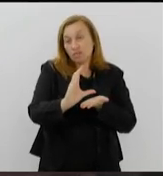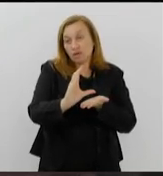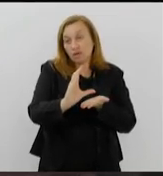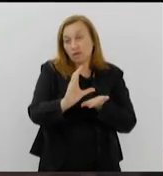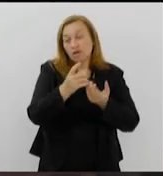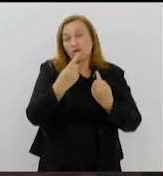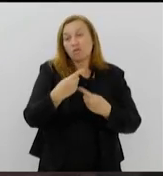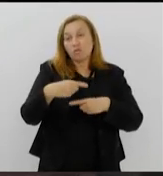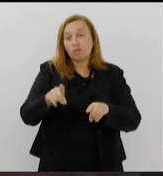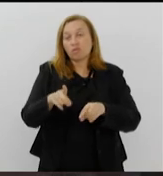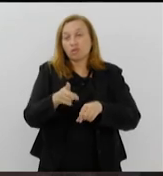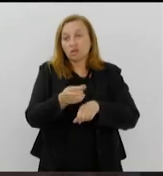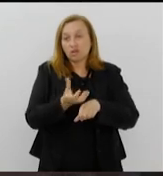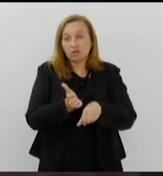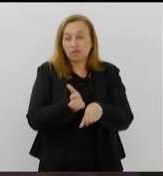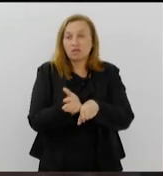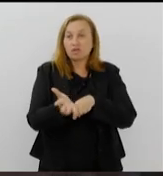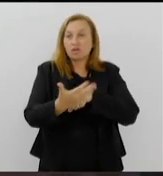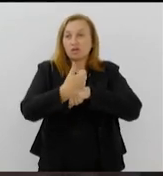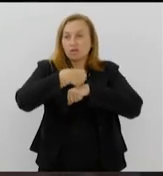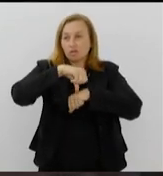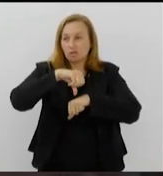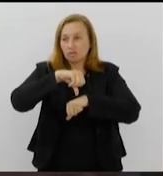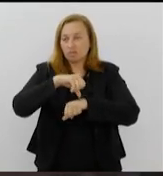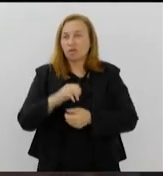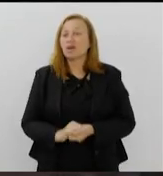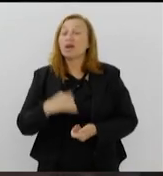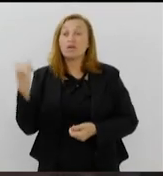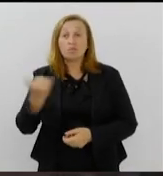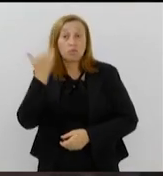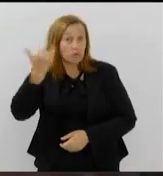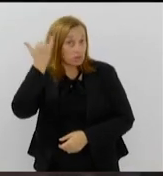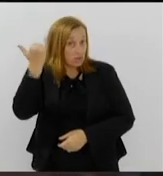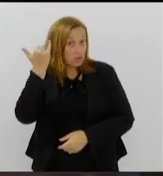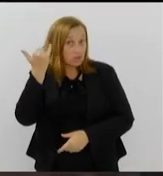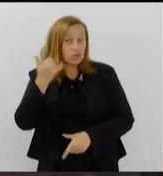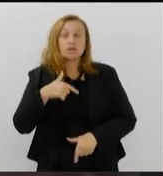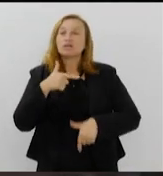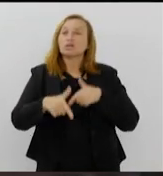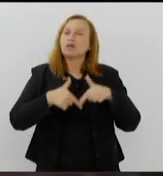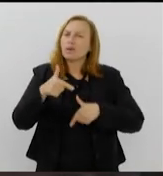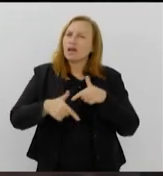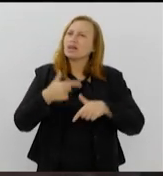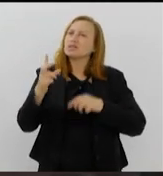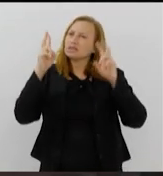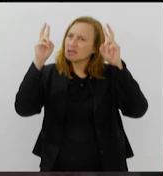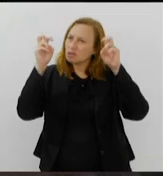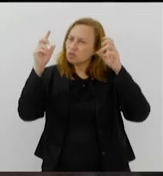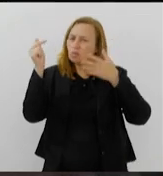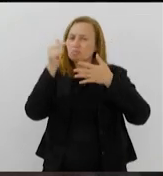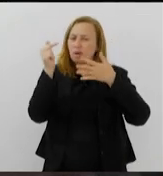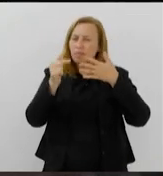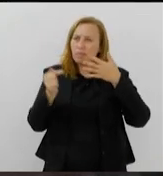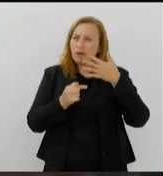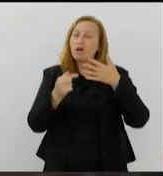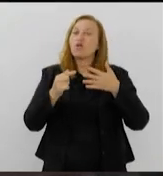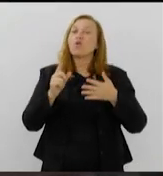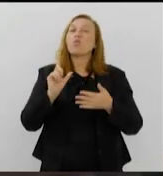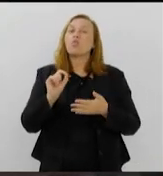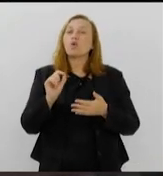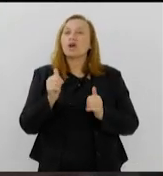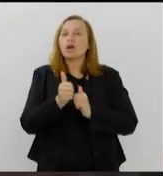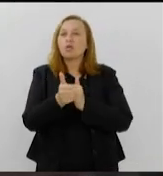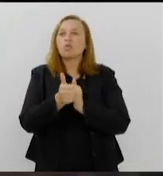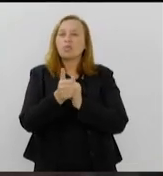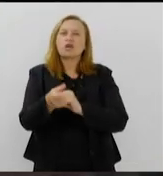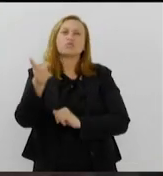do coronavírus. E tão importante quanto atuar nessas questões pontuais foi acompanhar o dia